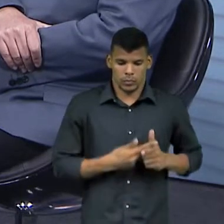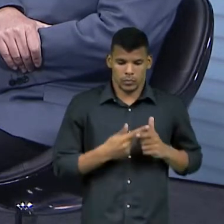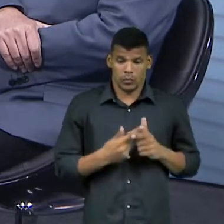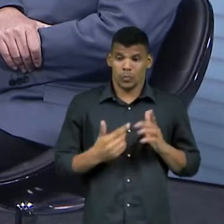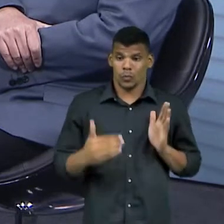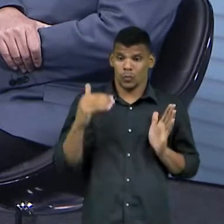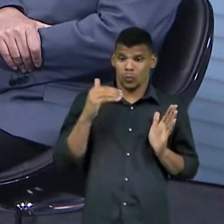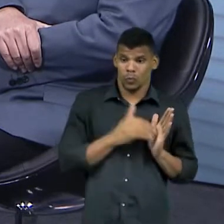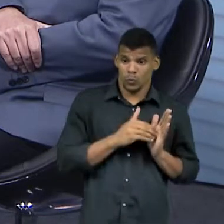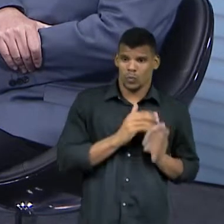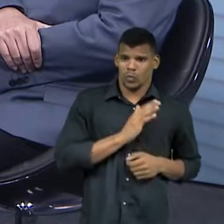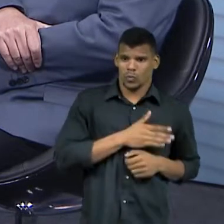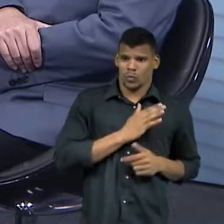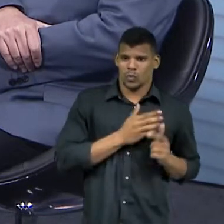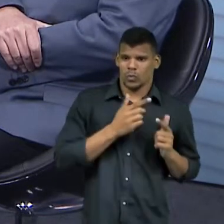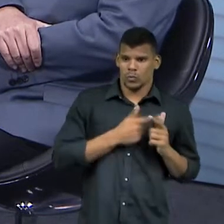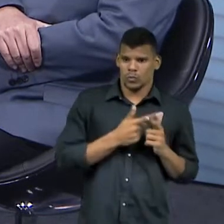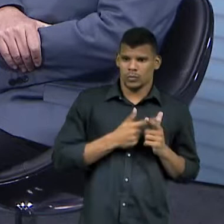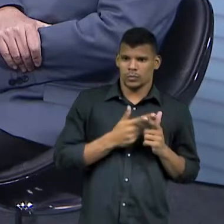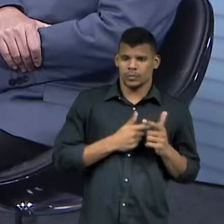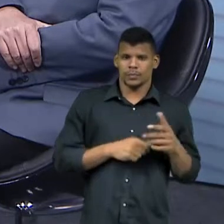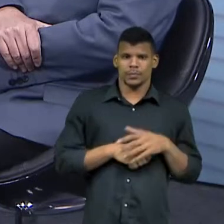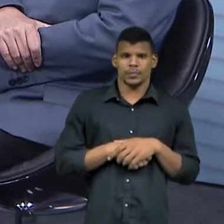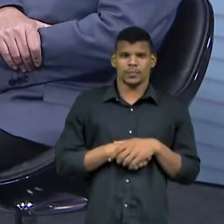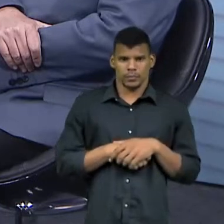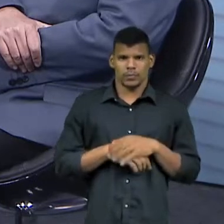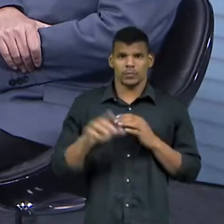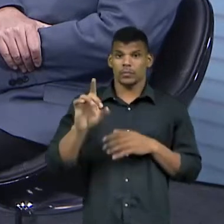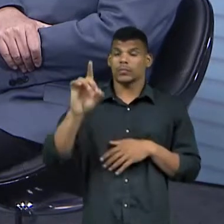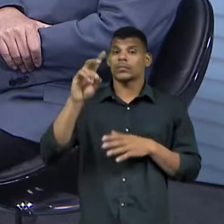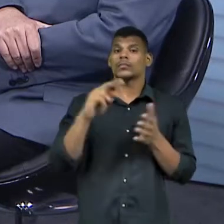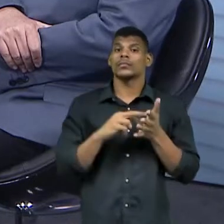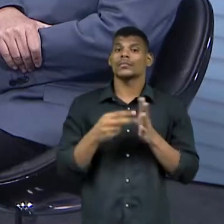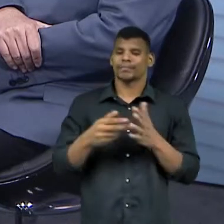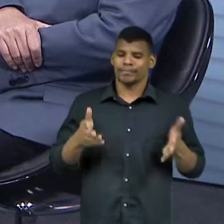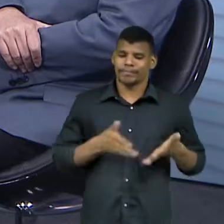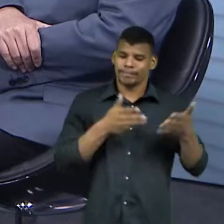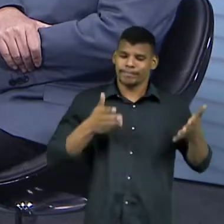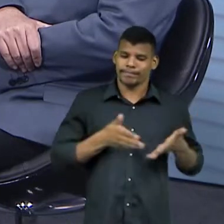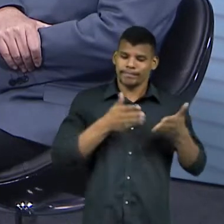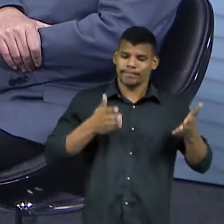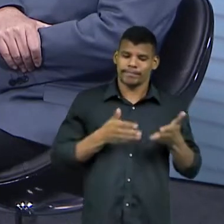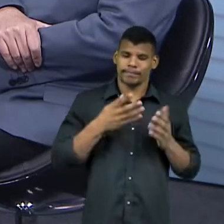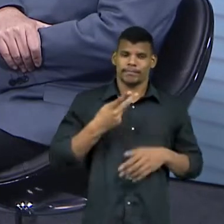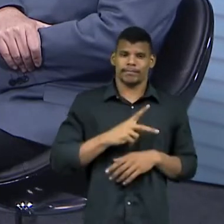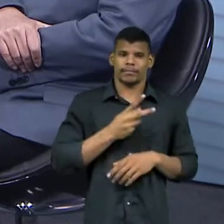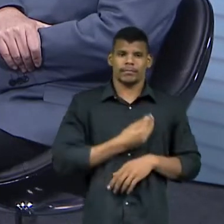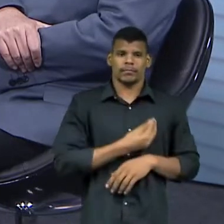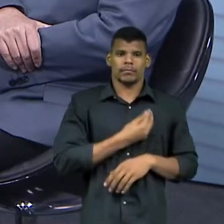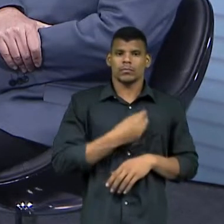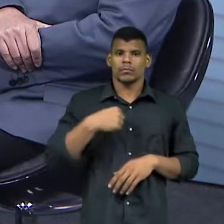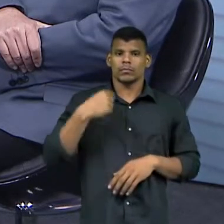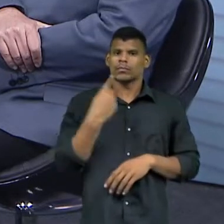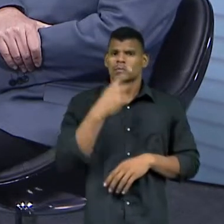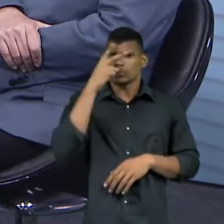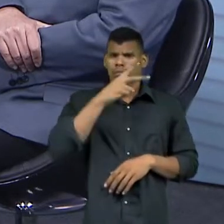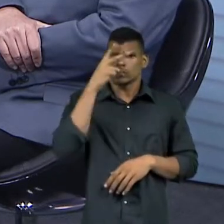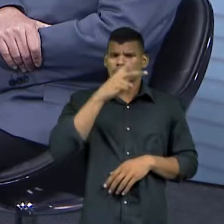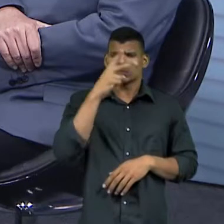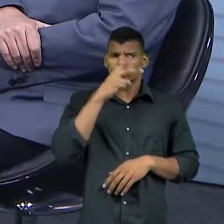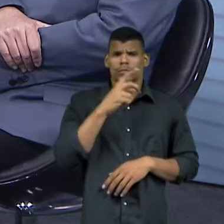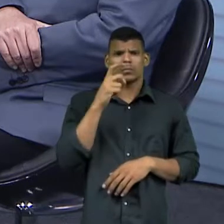o coração só para dizer coração eu que estou Mantendo a sua vida e se todos nós pudéssemos lembrar disso né acordar de manhã falar